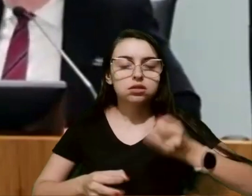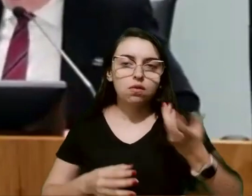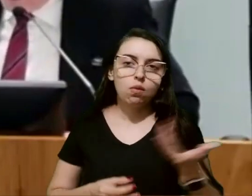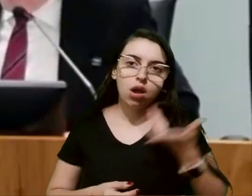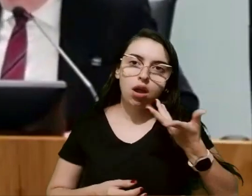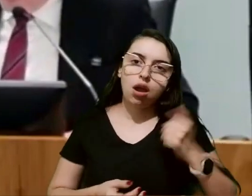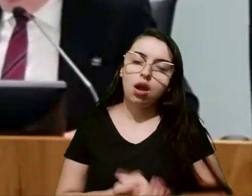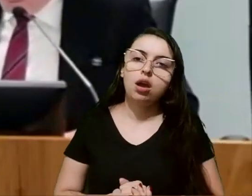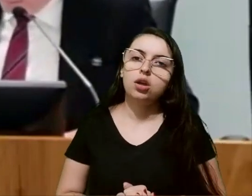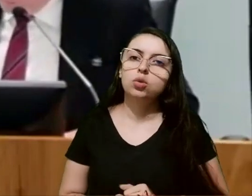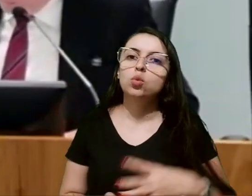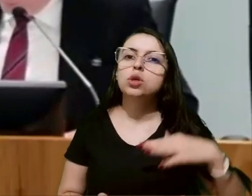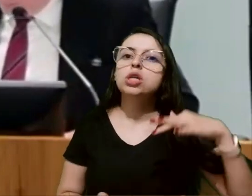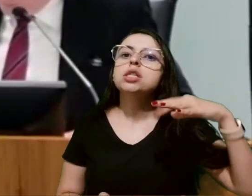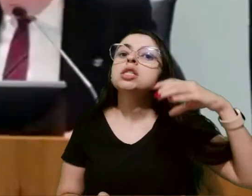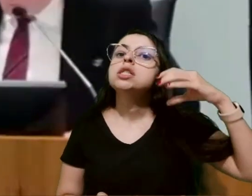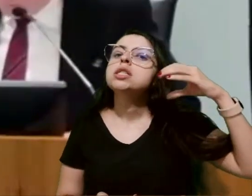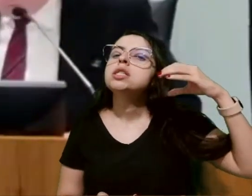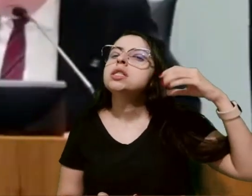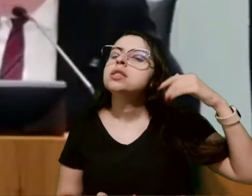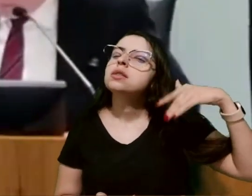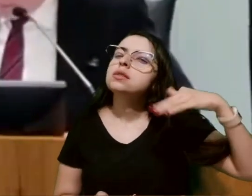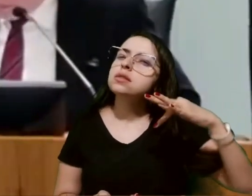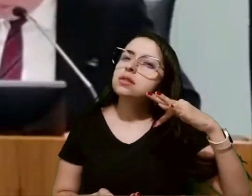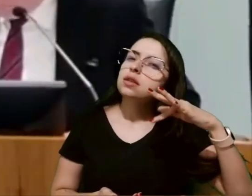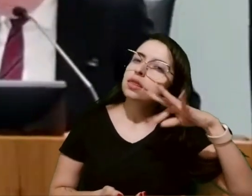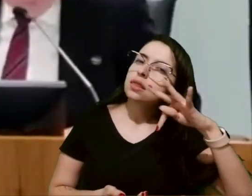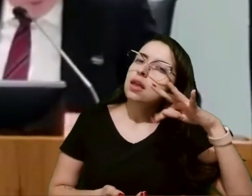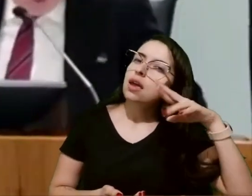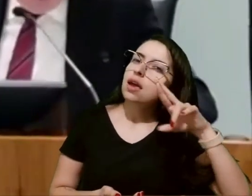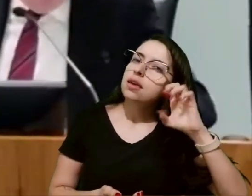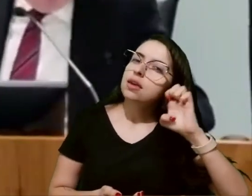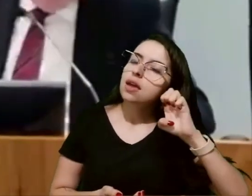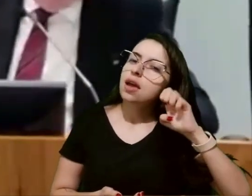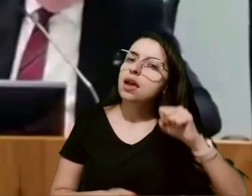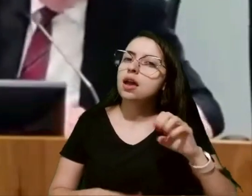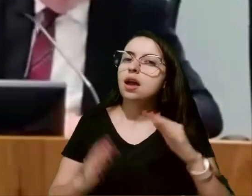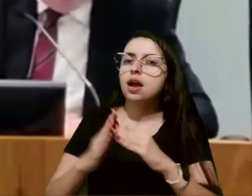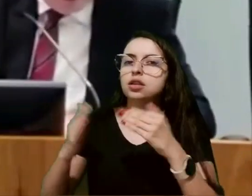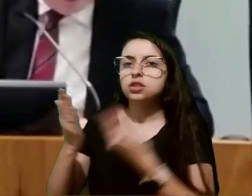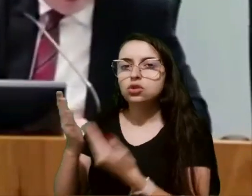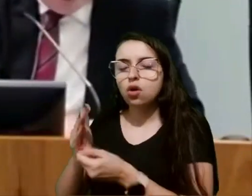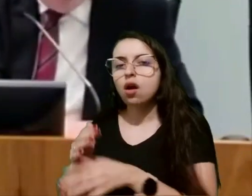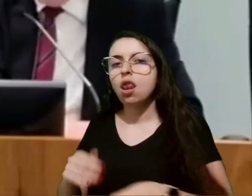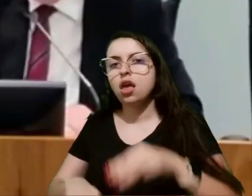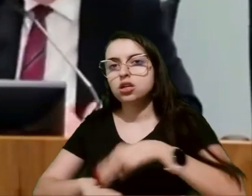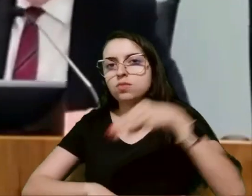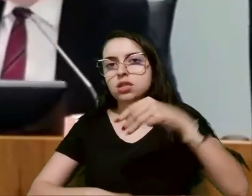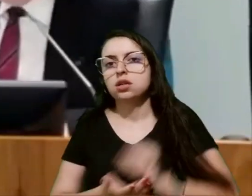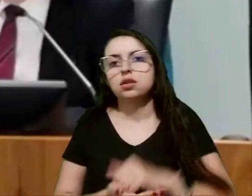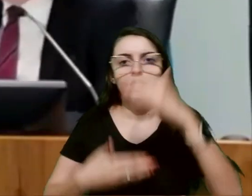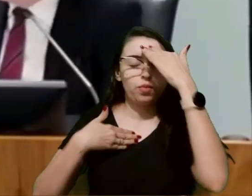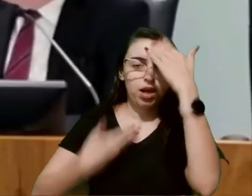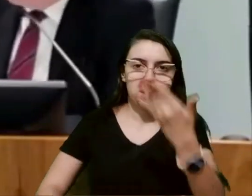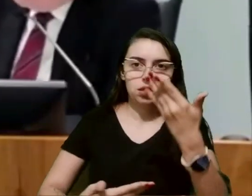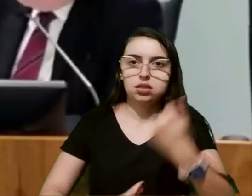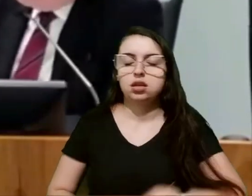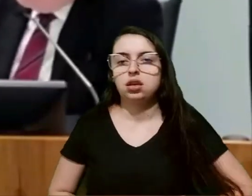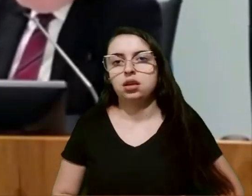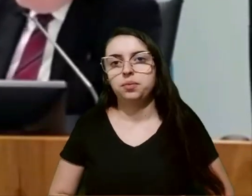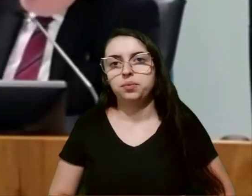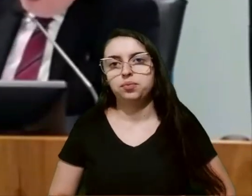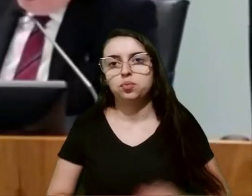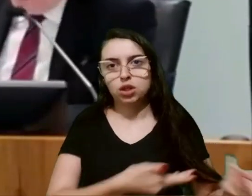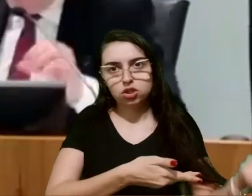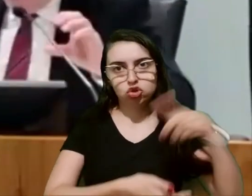Eu quero, em nome do Tribunal Regional Federal da Terceira Região, e particularmente da Escola de Magistrados da Justiça Federal da Terceira Região, agradecer